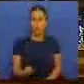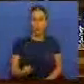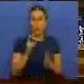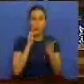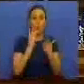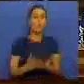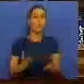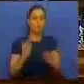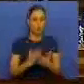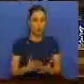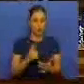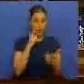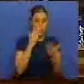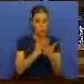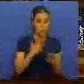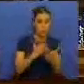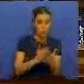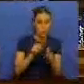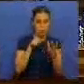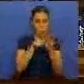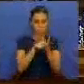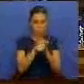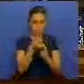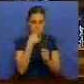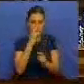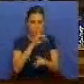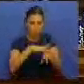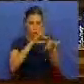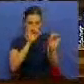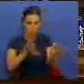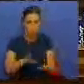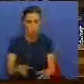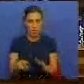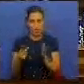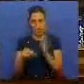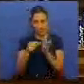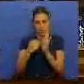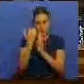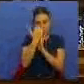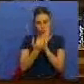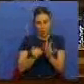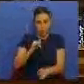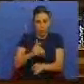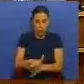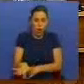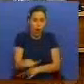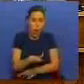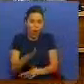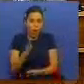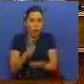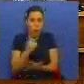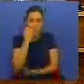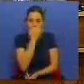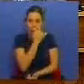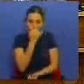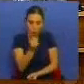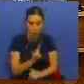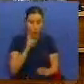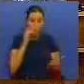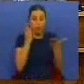estudo. Estuda o ambulatório, estuda a solução para as listas de espera noutras áreas para além da oferta almogia,